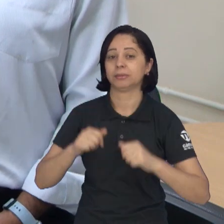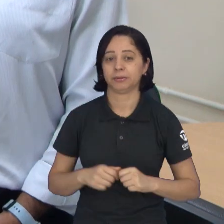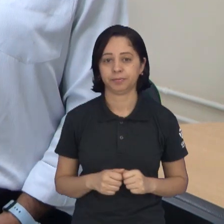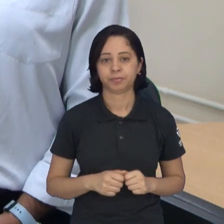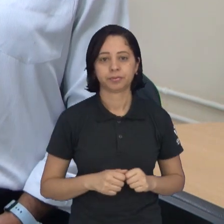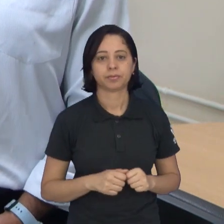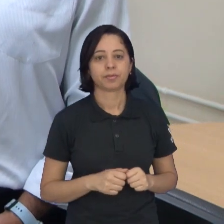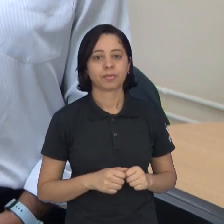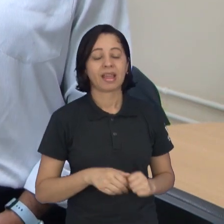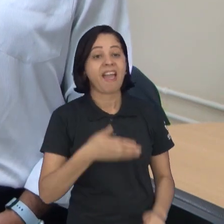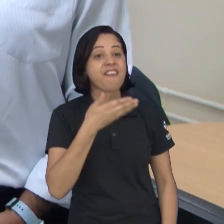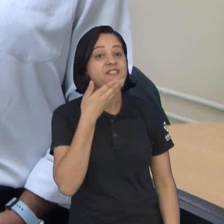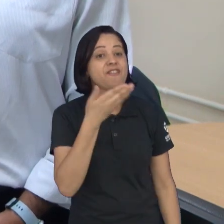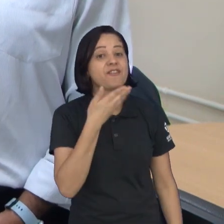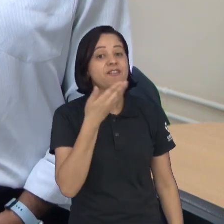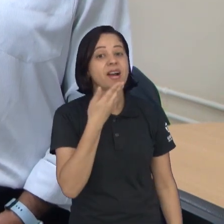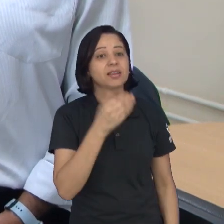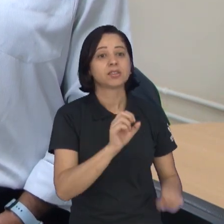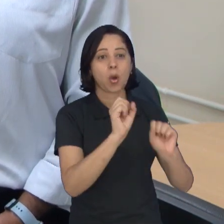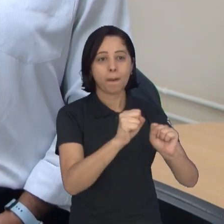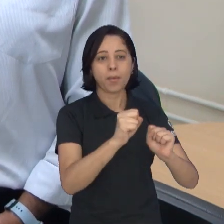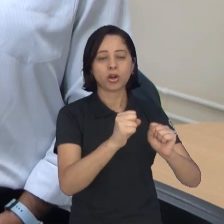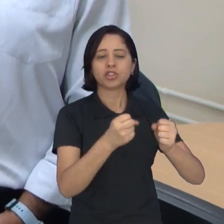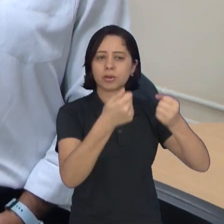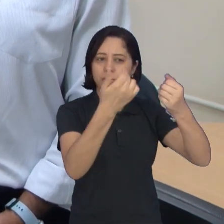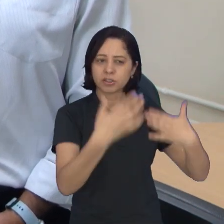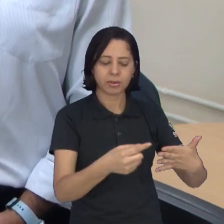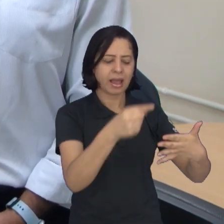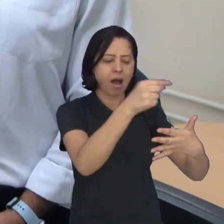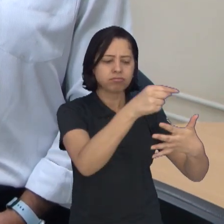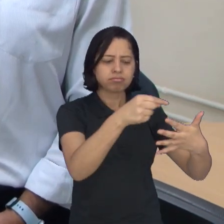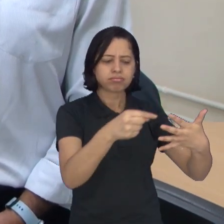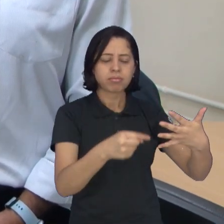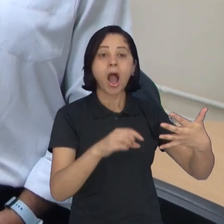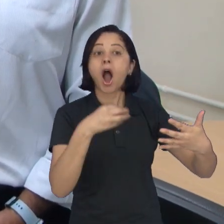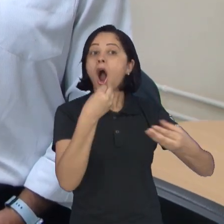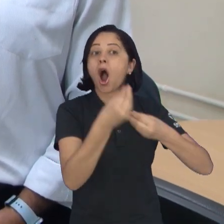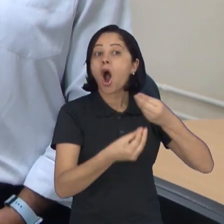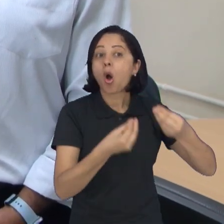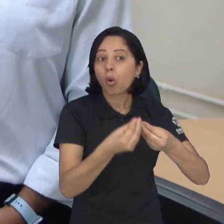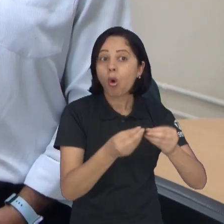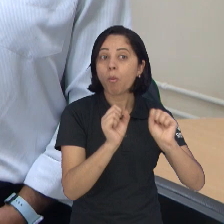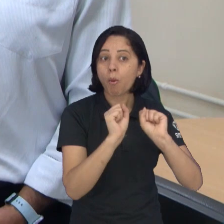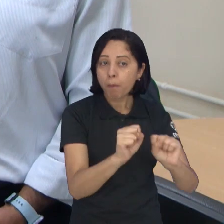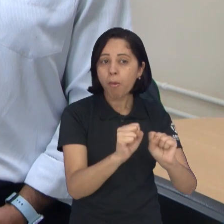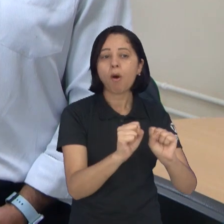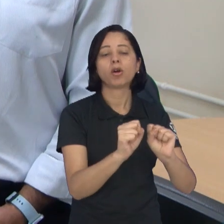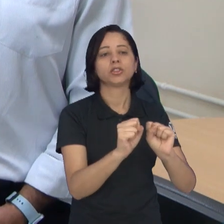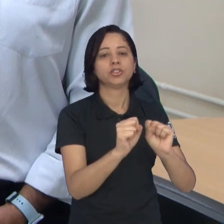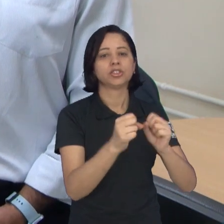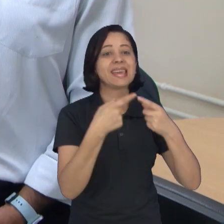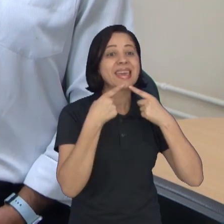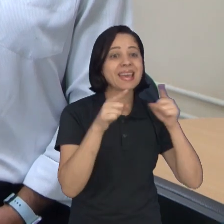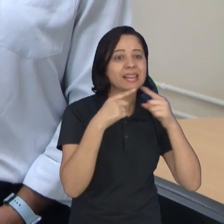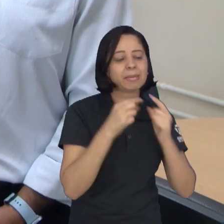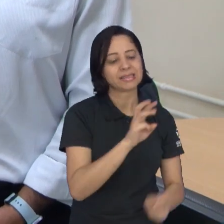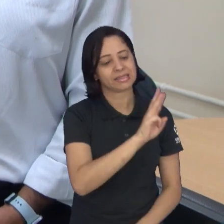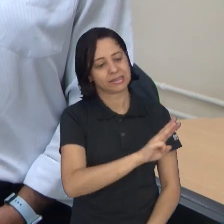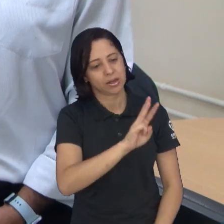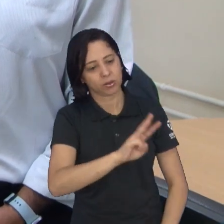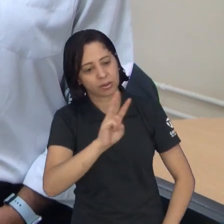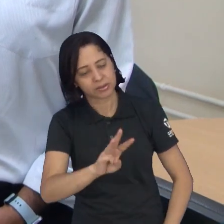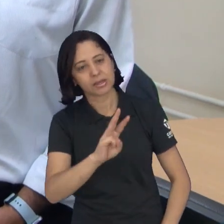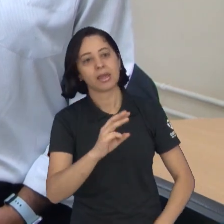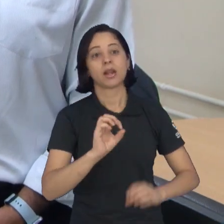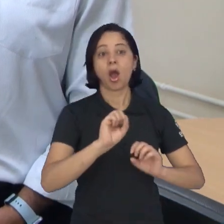ficar mais fácil quem está em casa, você pode falar um passo a passo para a gente de como abrir uma reclamação tanto aqui presencialmente, quanto também na internet, o que a